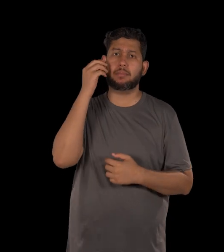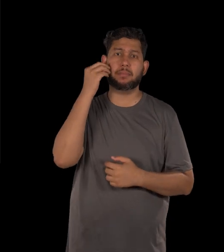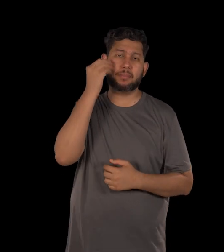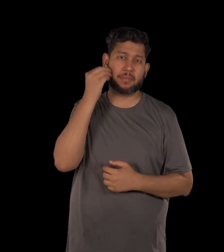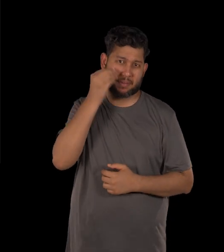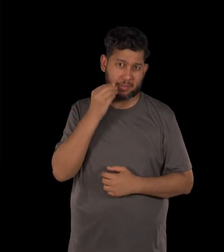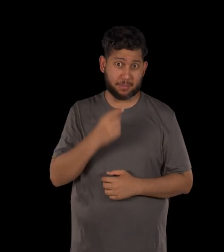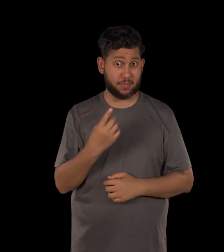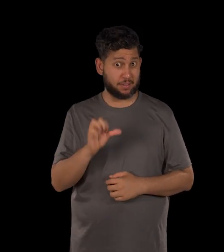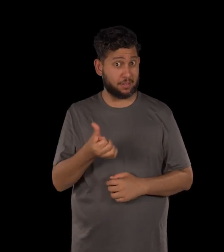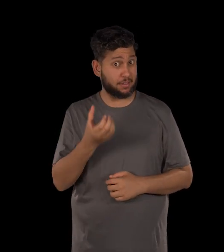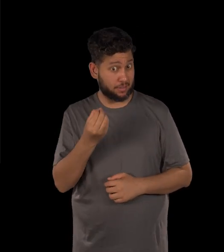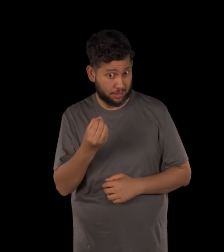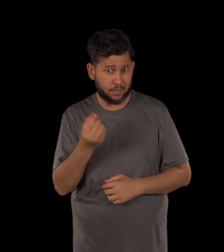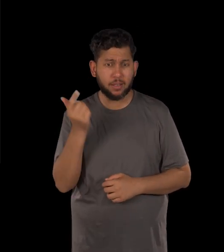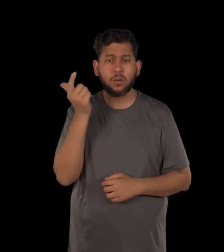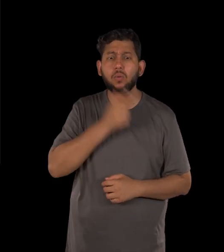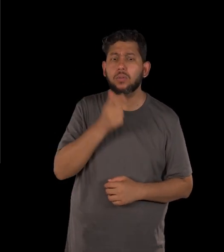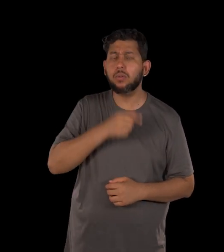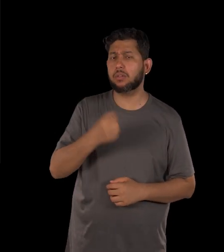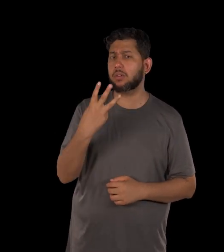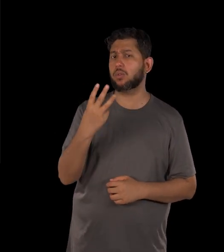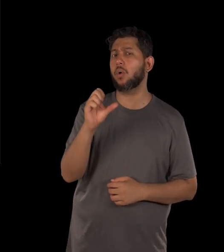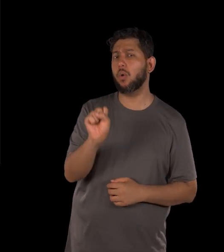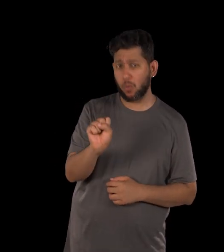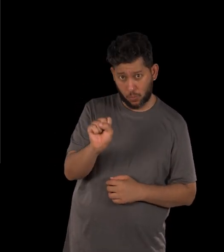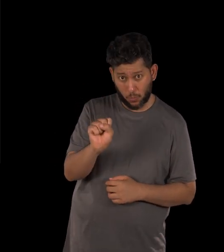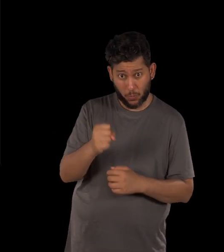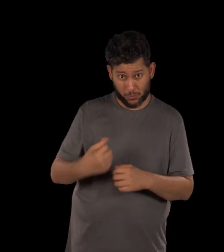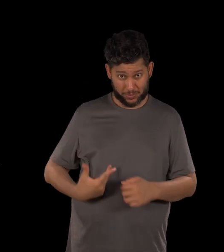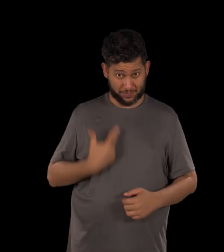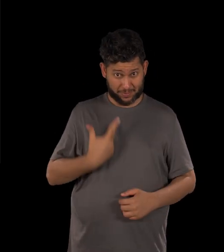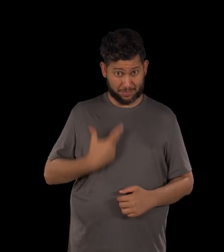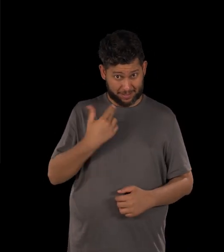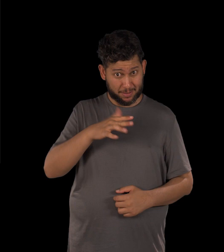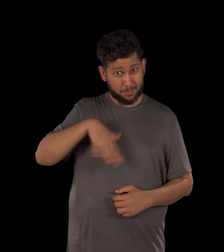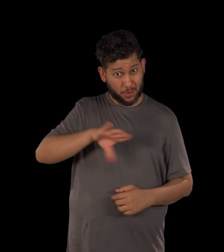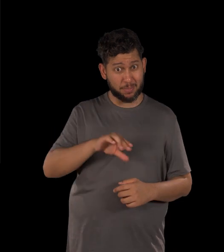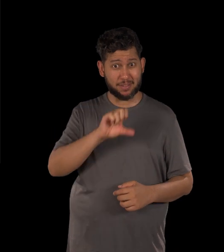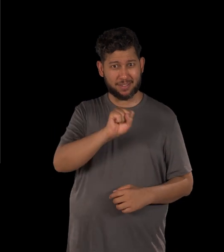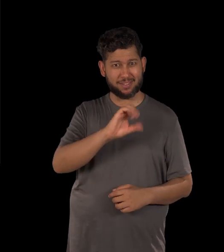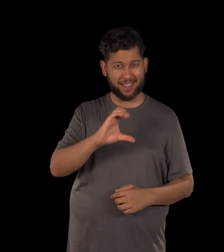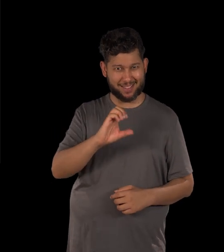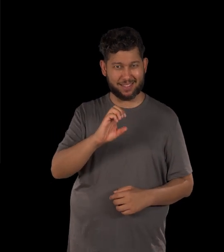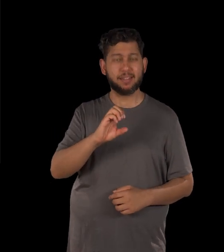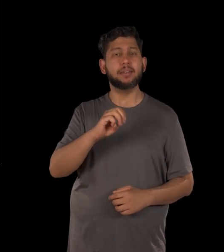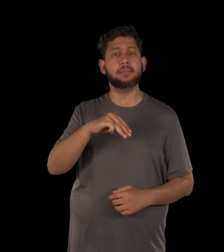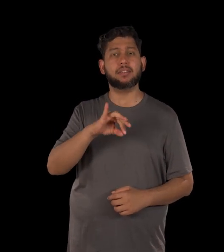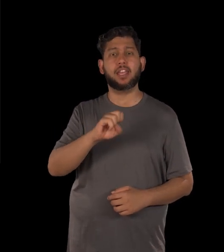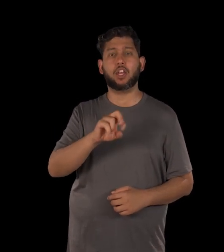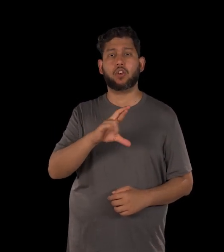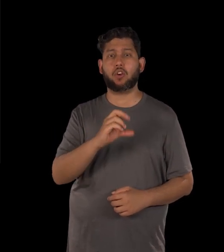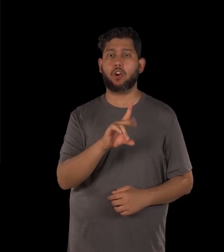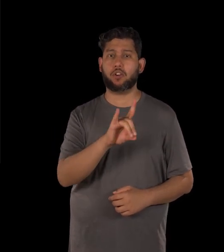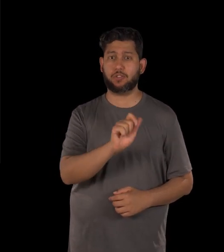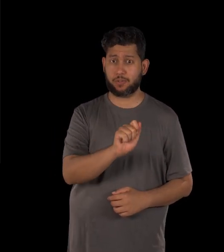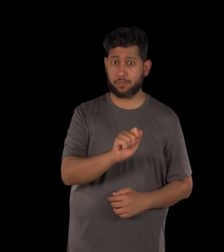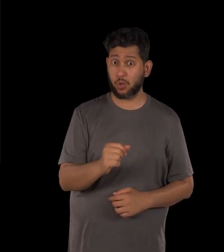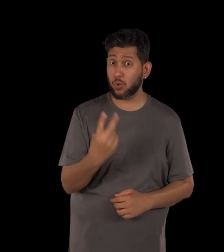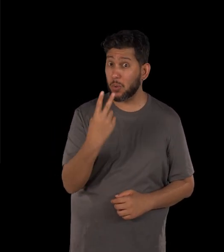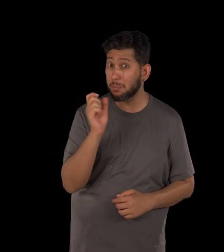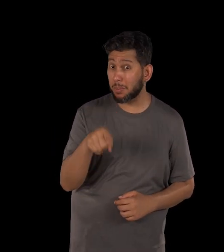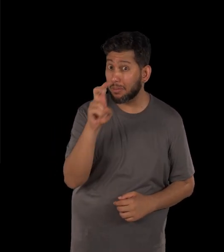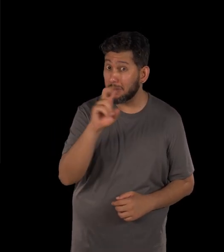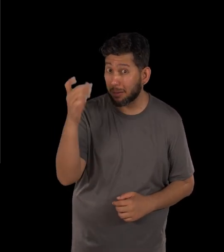da 38ª Enfermaria da Santa Casa de Misericórdia, e já no ano seguinte tratou 2.500 pacientes